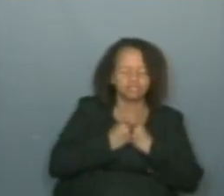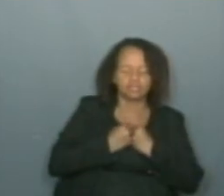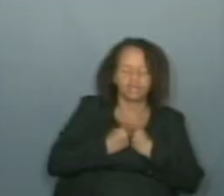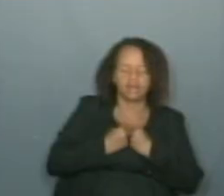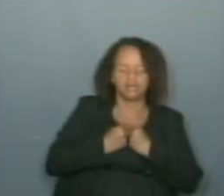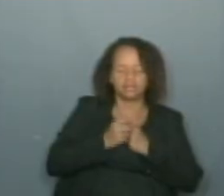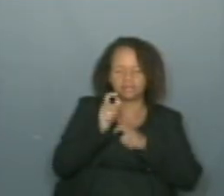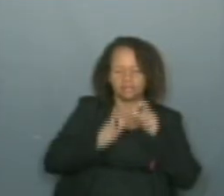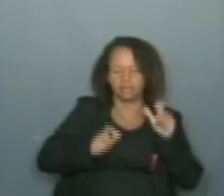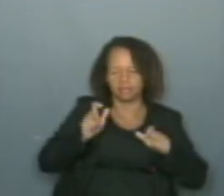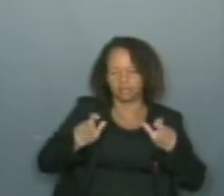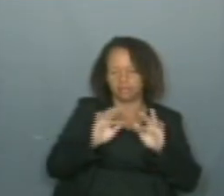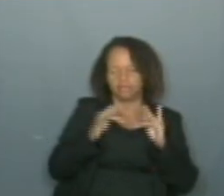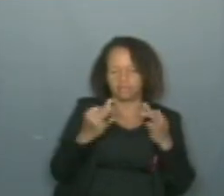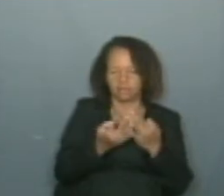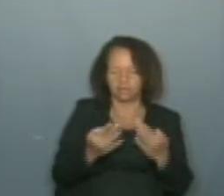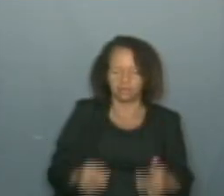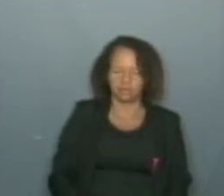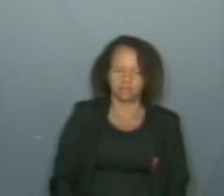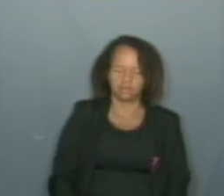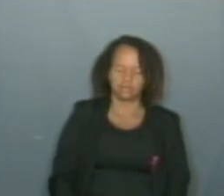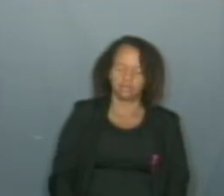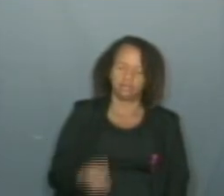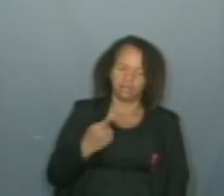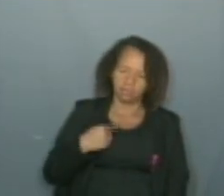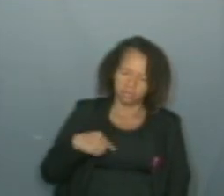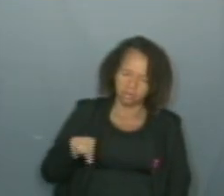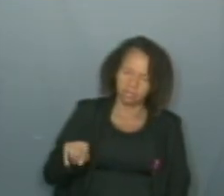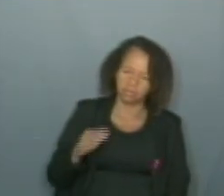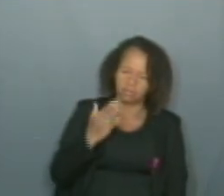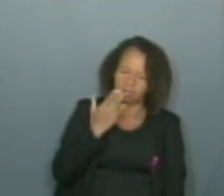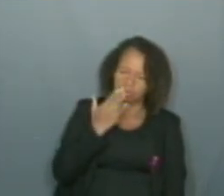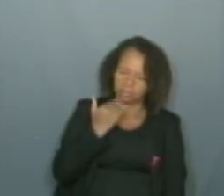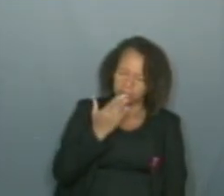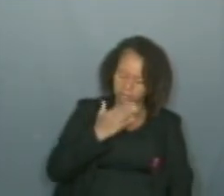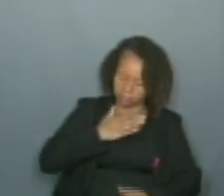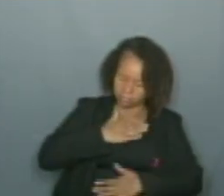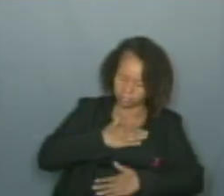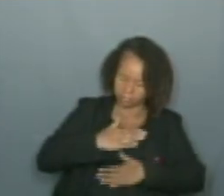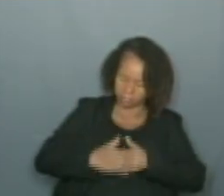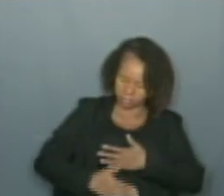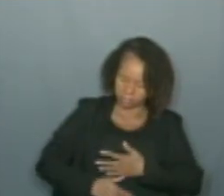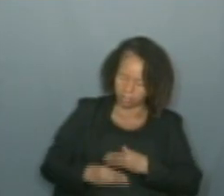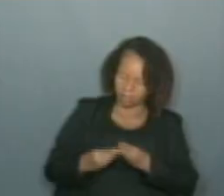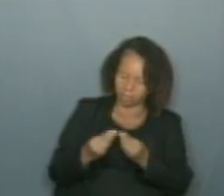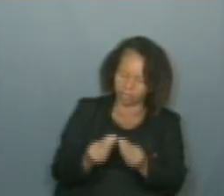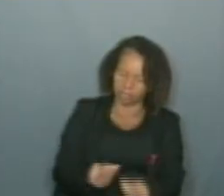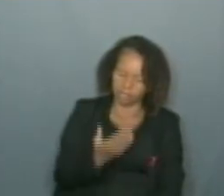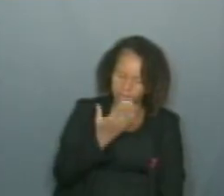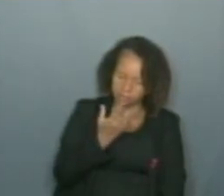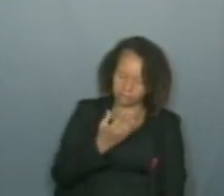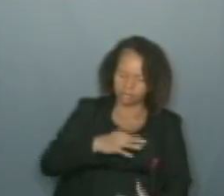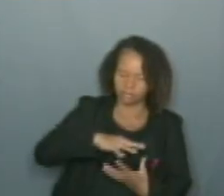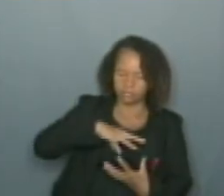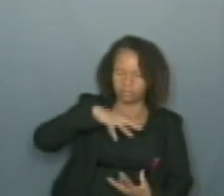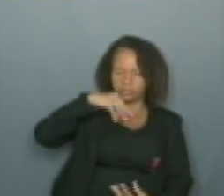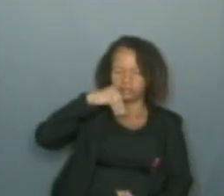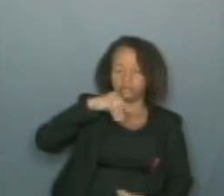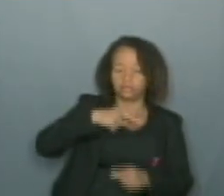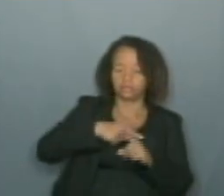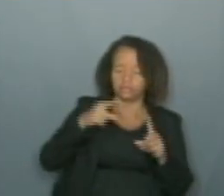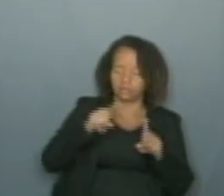dessas famílias. A gente leva o alimento para o corpo, leva o alimento para o espírito, mas